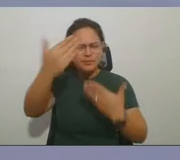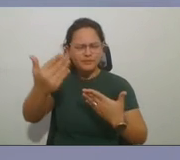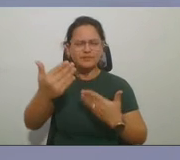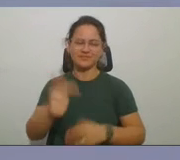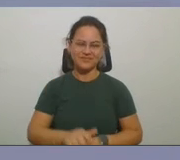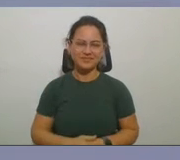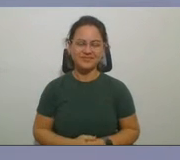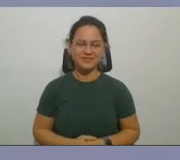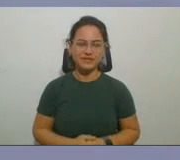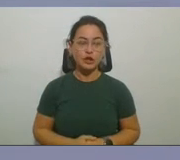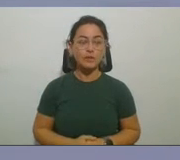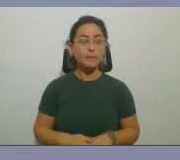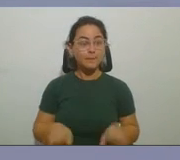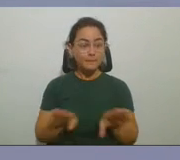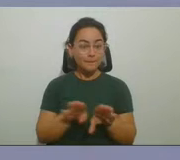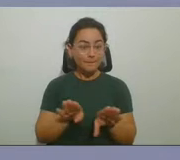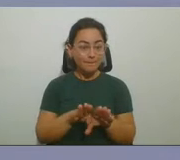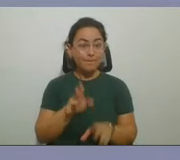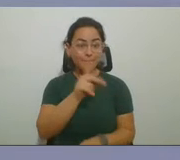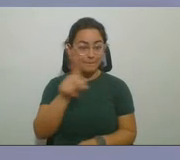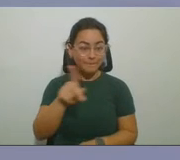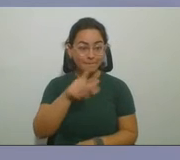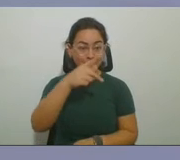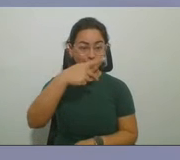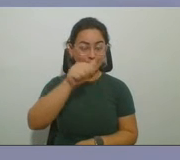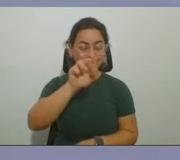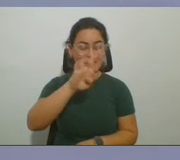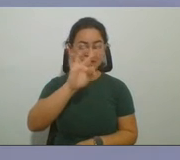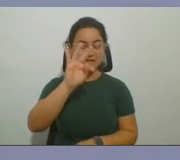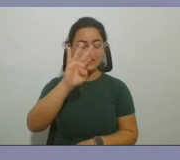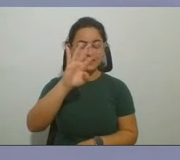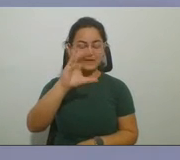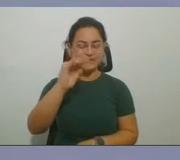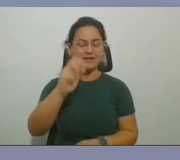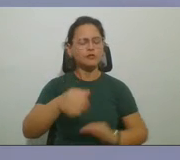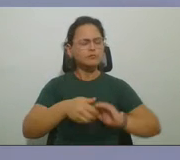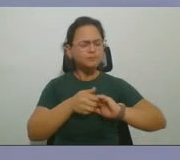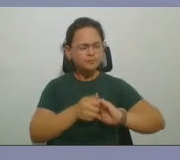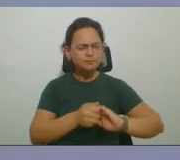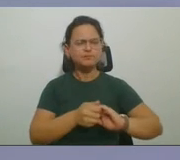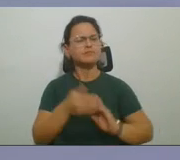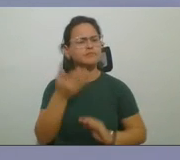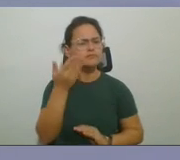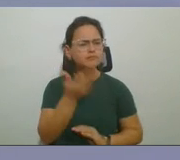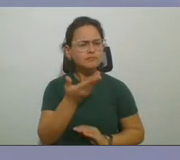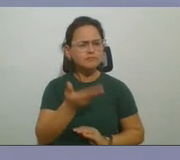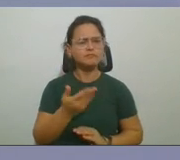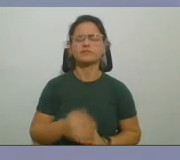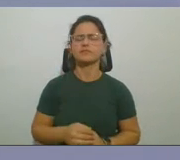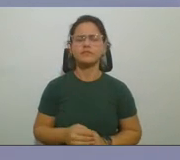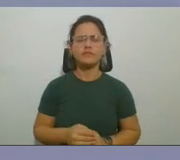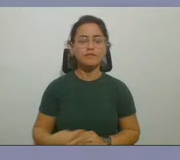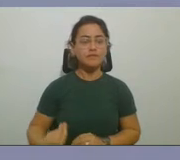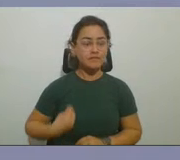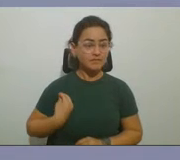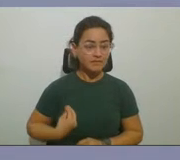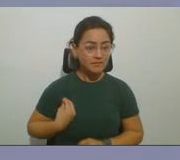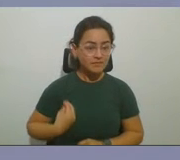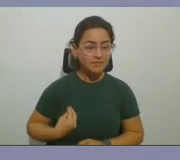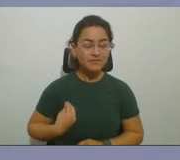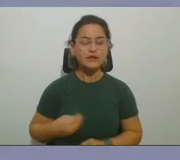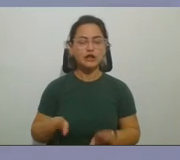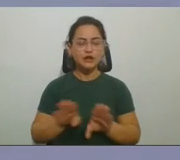Cumprimentos à professora Patrícia, nossa diretora de pesquisa e pós-graduação, que se encontra conosco aqui presencialmente.